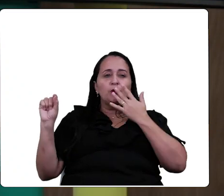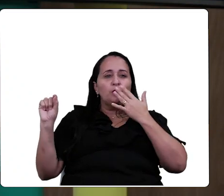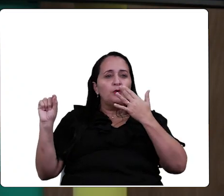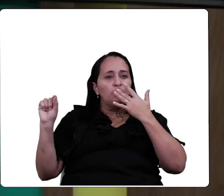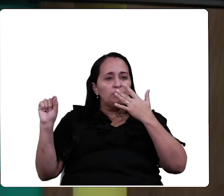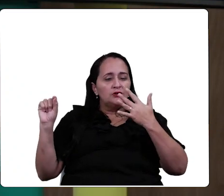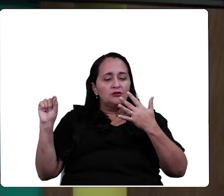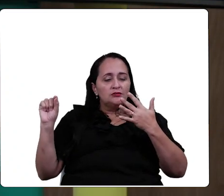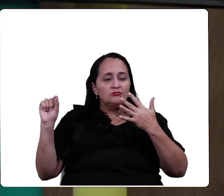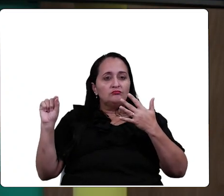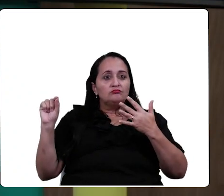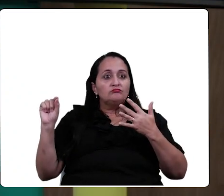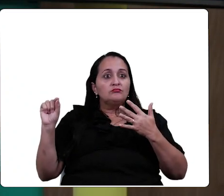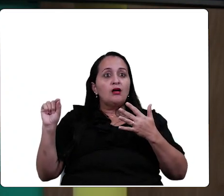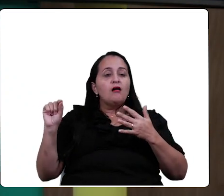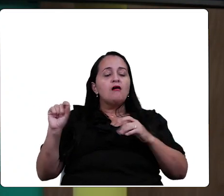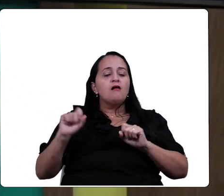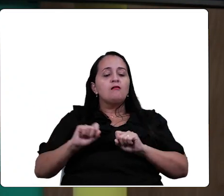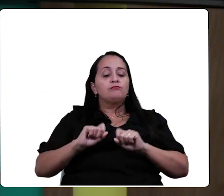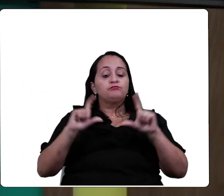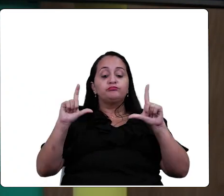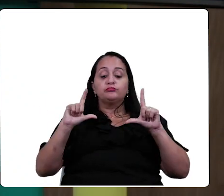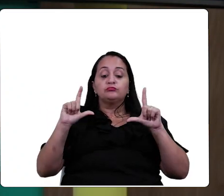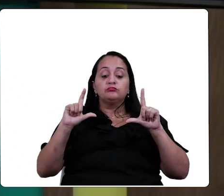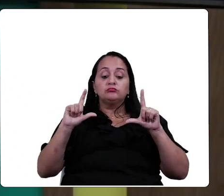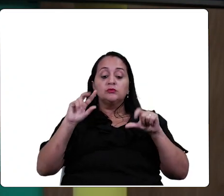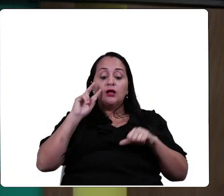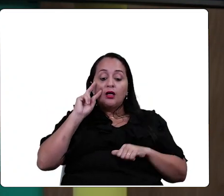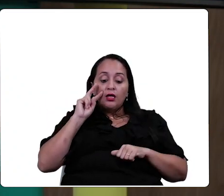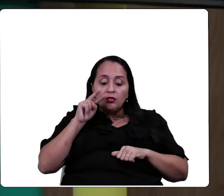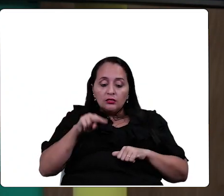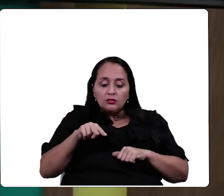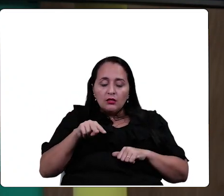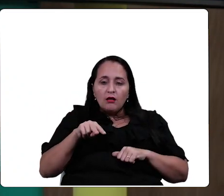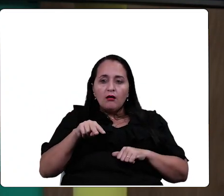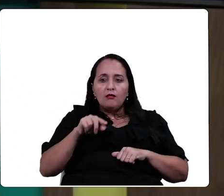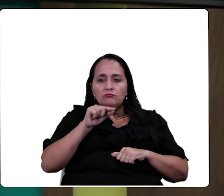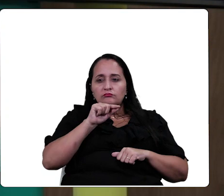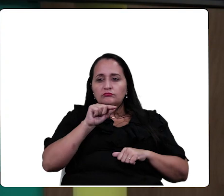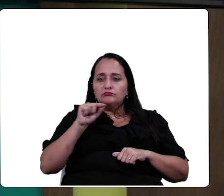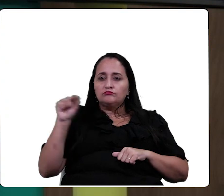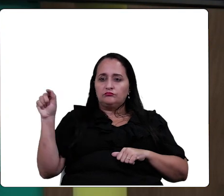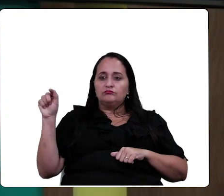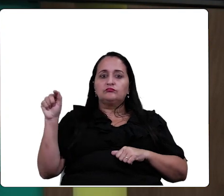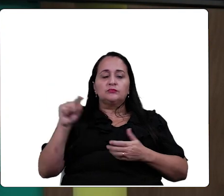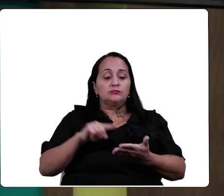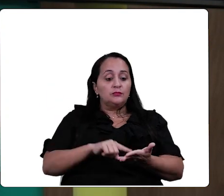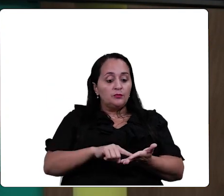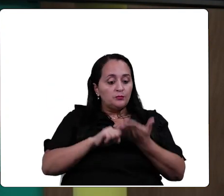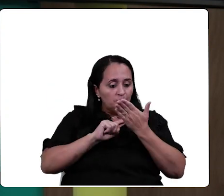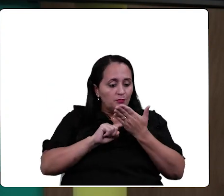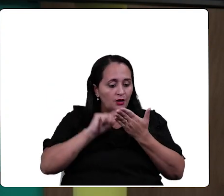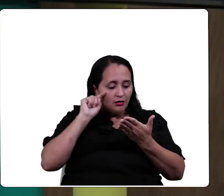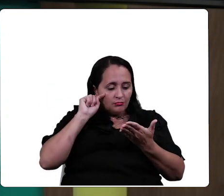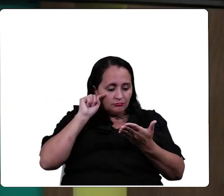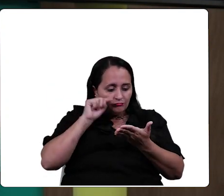destacar, ok? Então, grifar, nós vamos dar um destaque